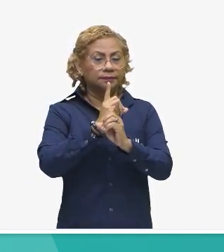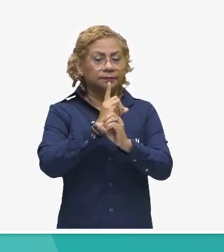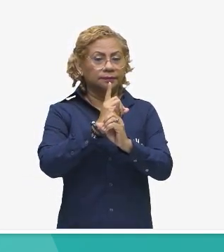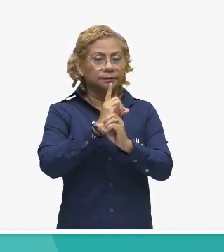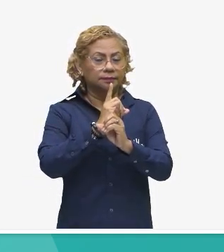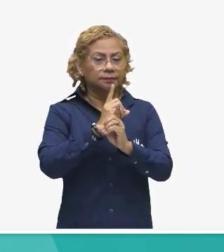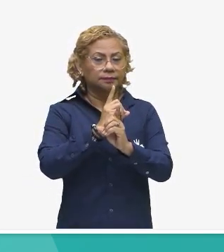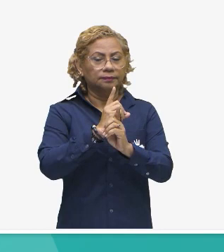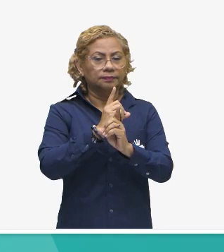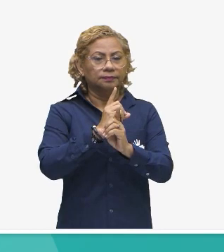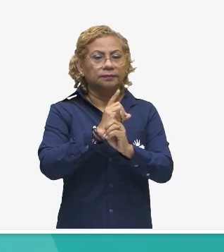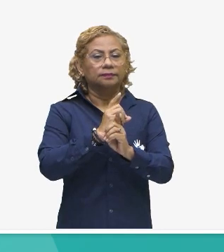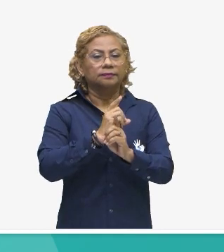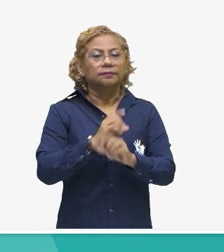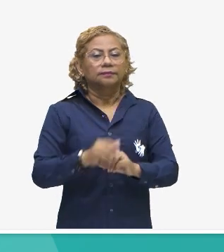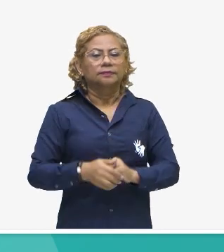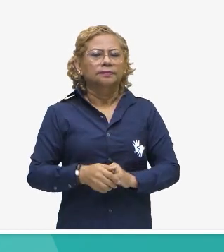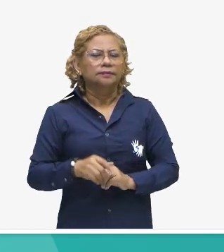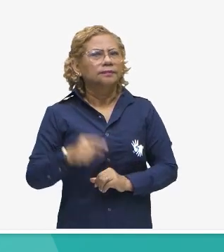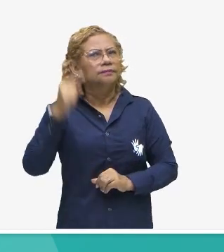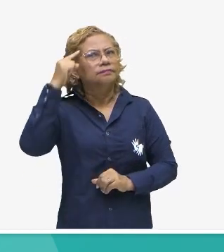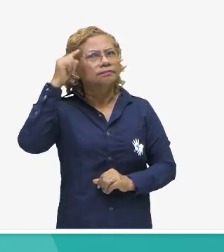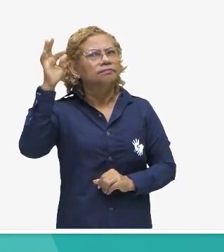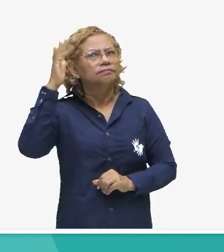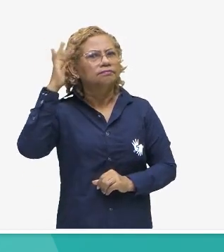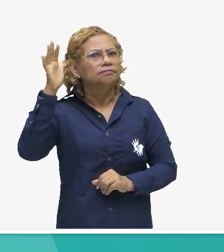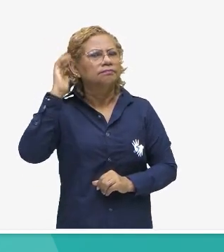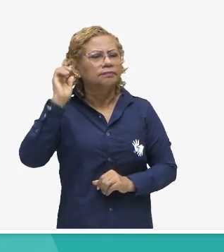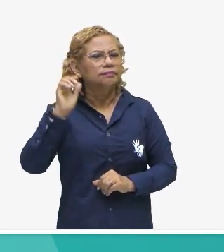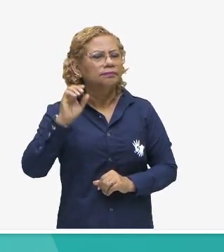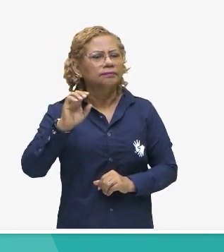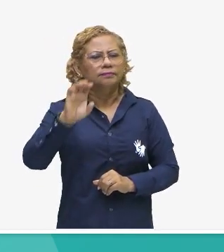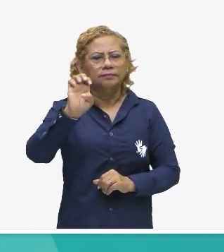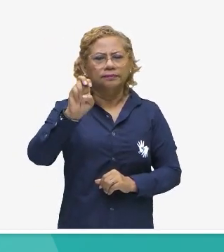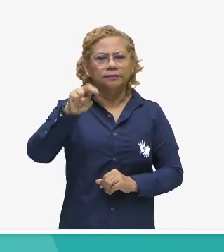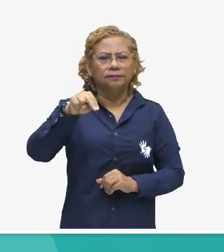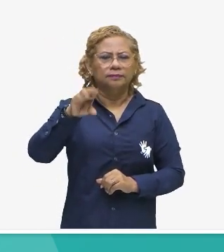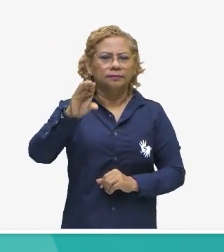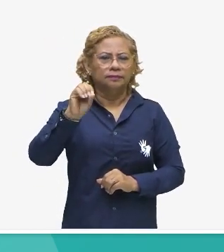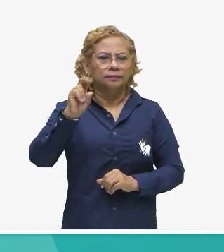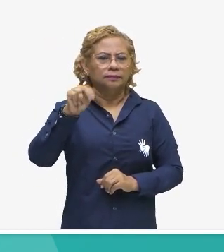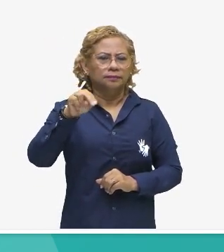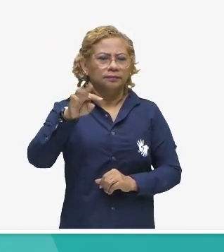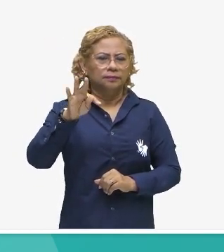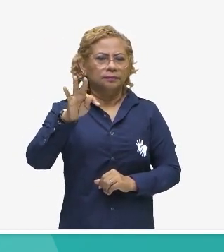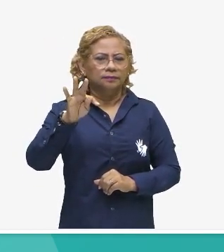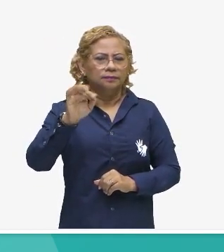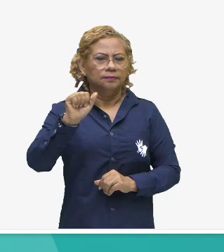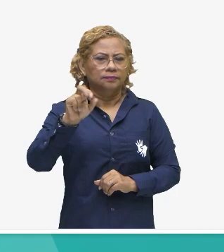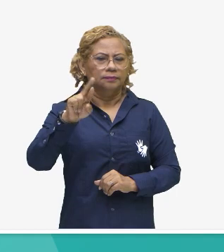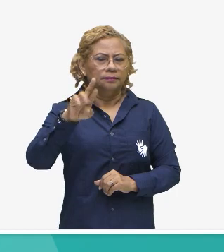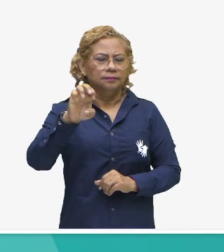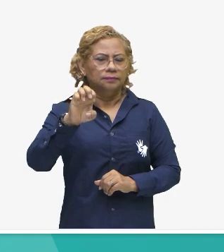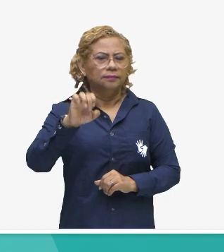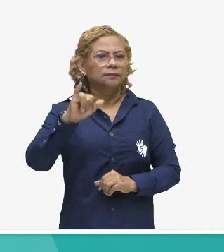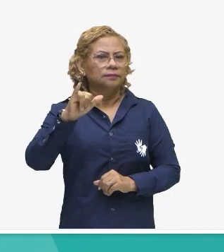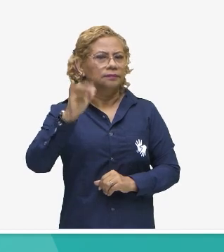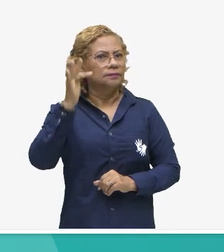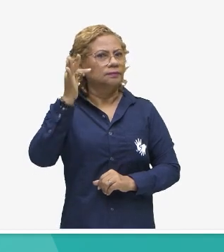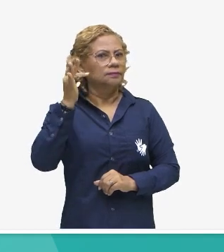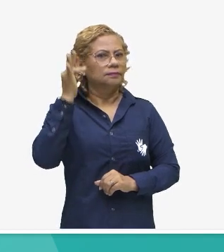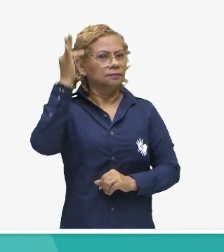traz que a ação ainda vai acontecer. É porque ele diz